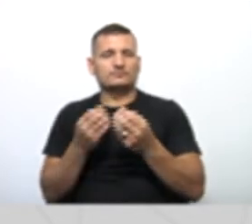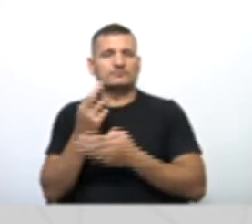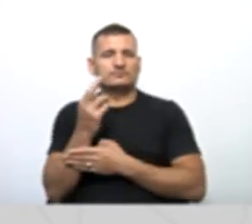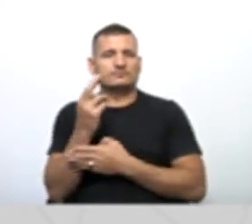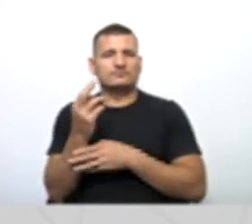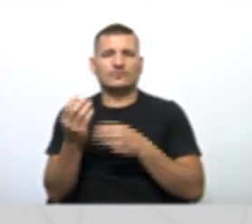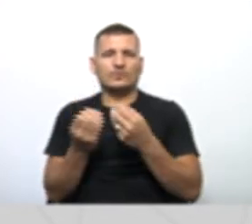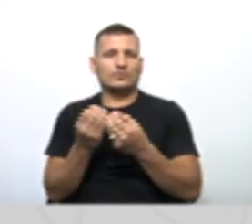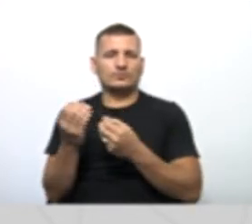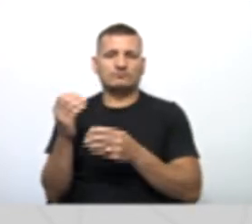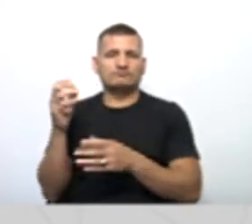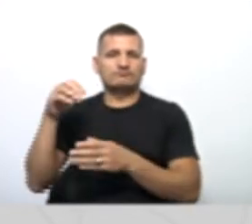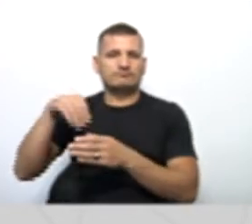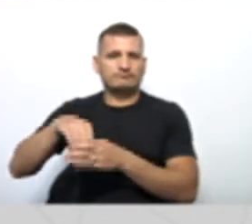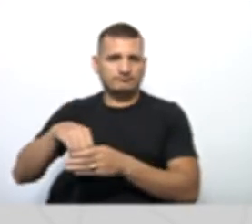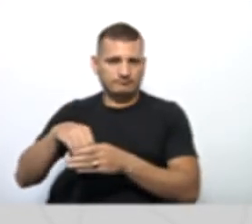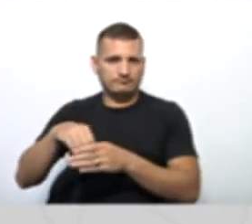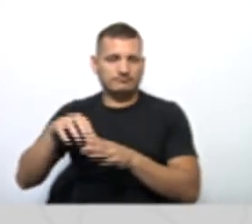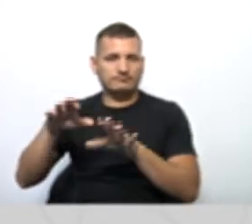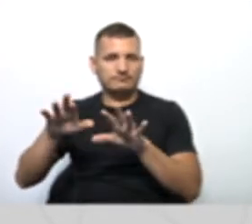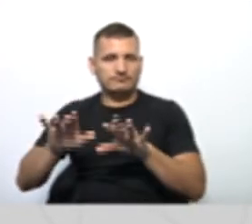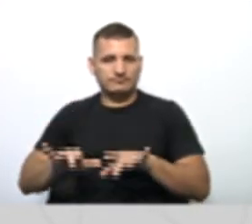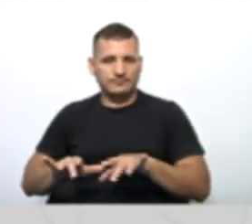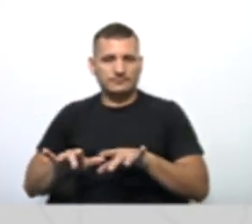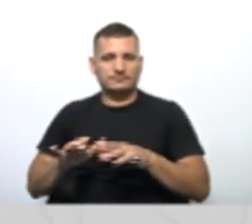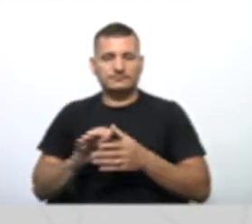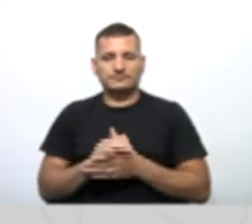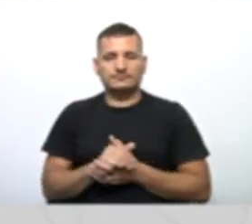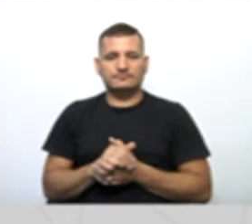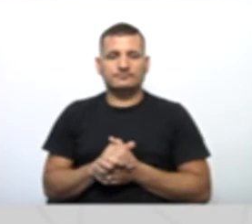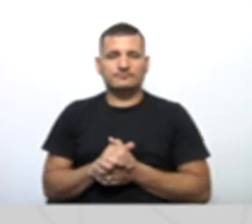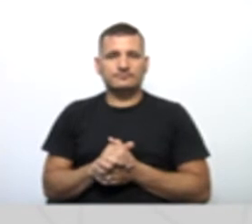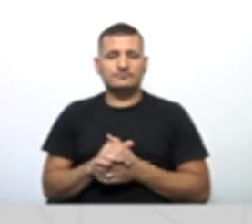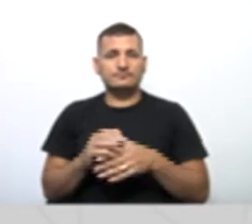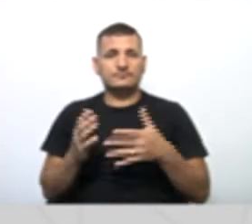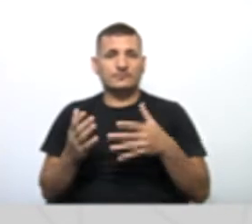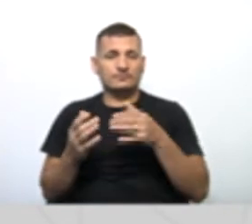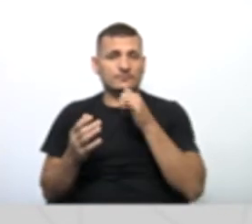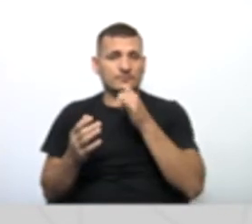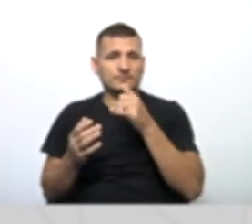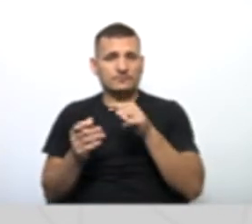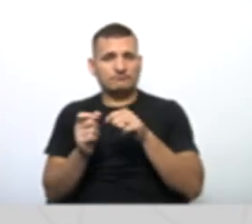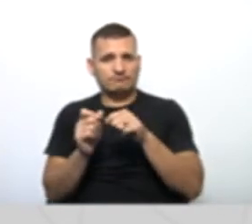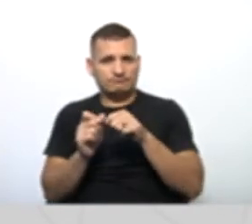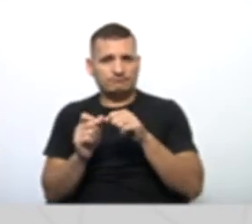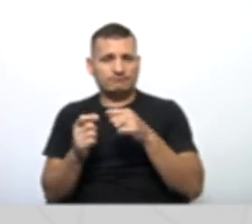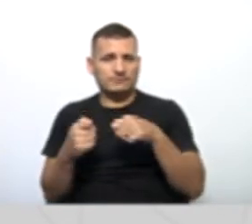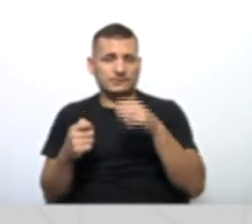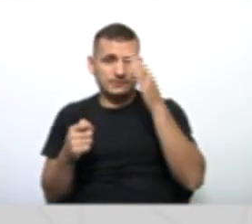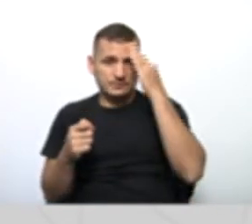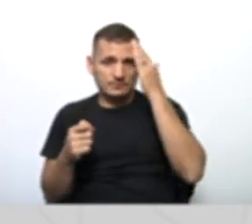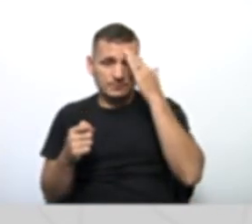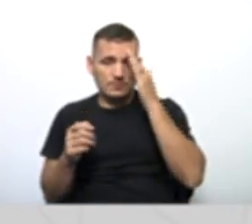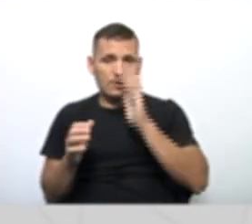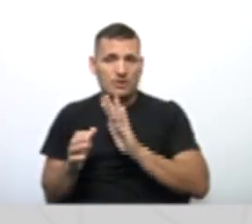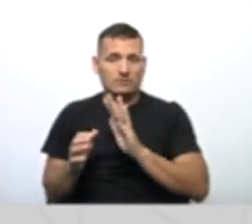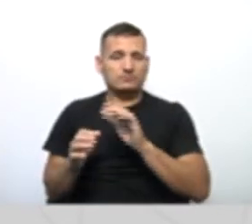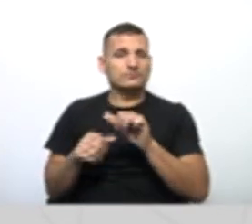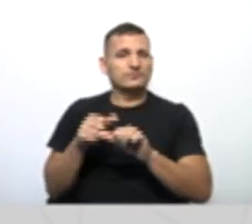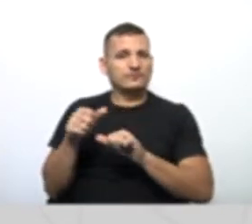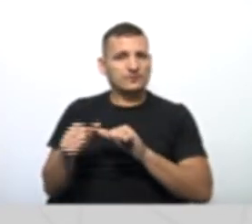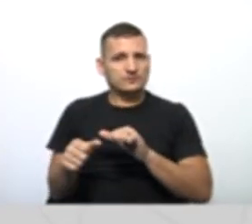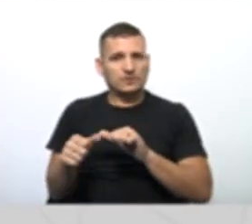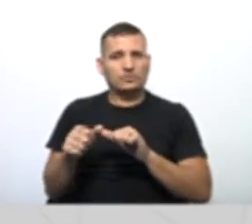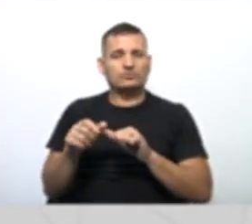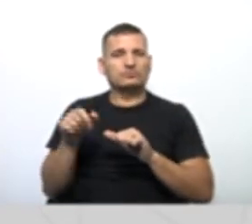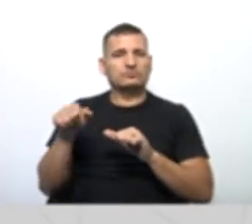implementá-la. Então, quando é feito isso, tem que se saber, olha, essa modificação que está sendo pedida, lá na frente vai